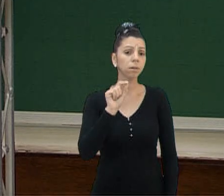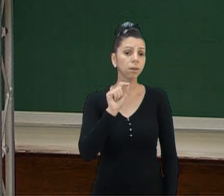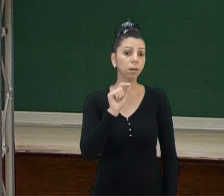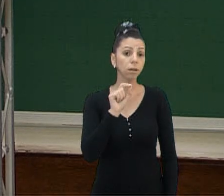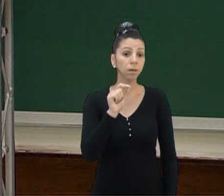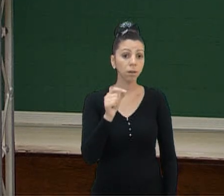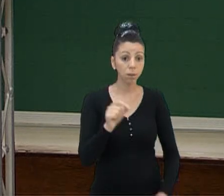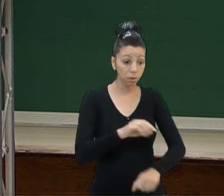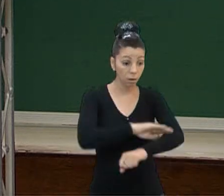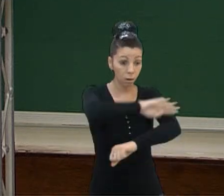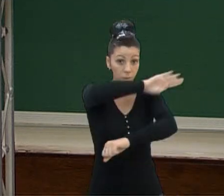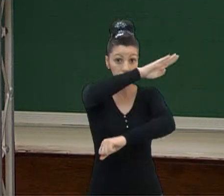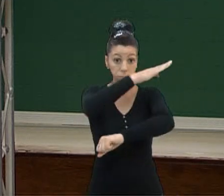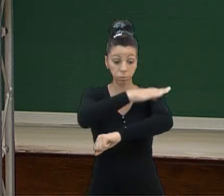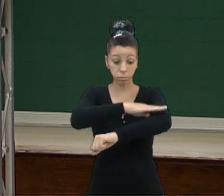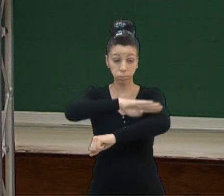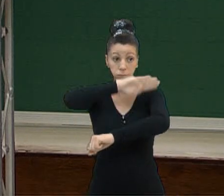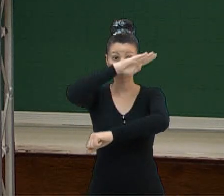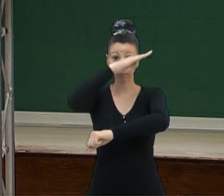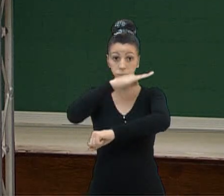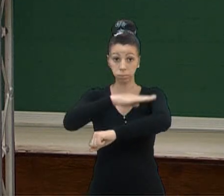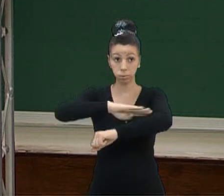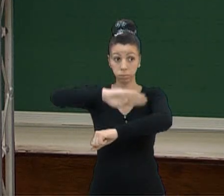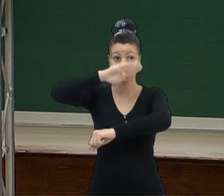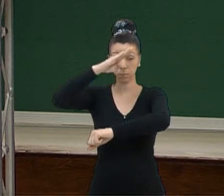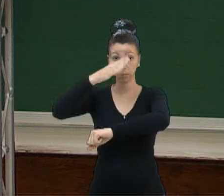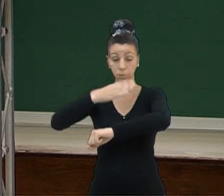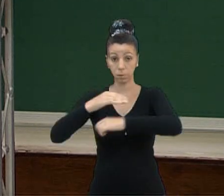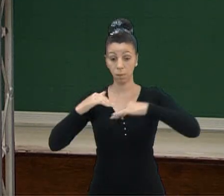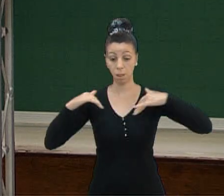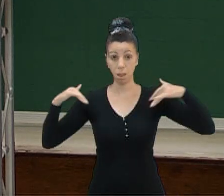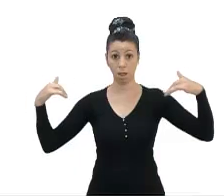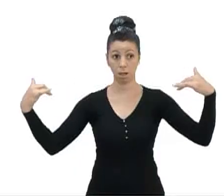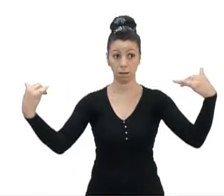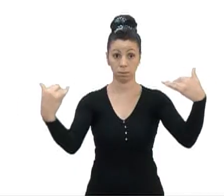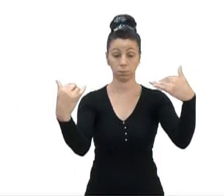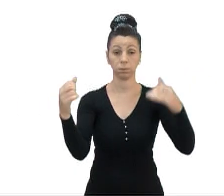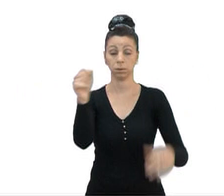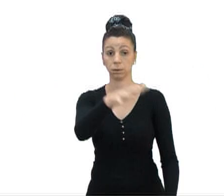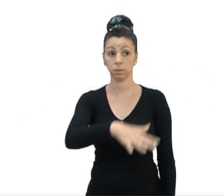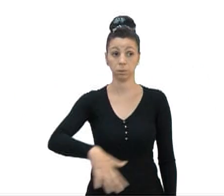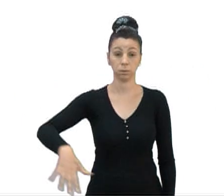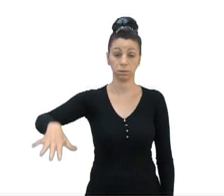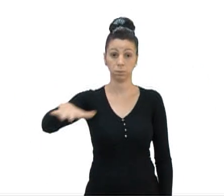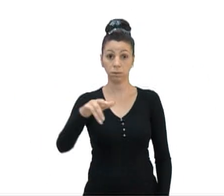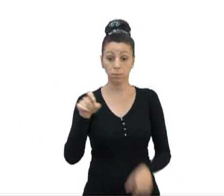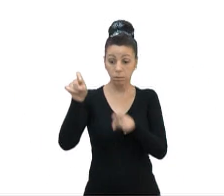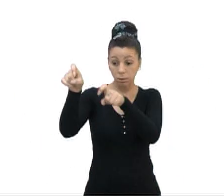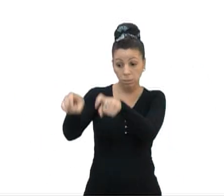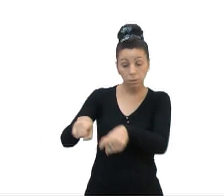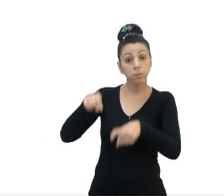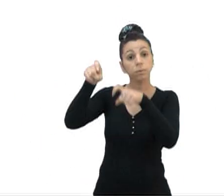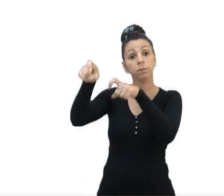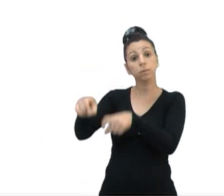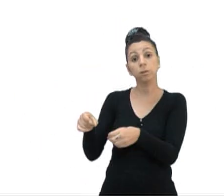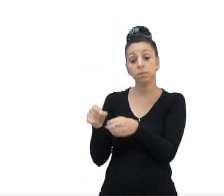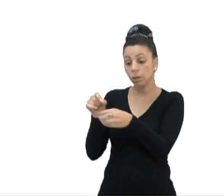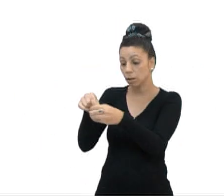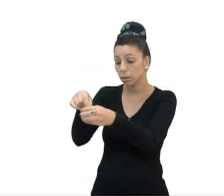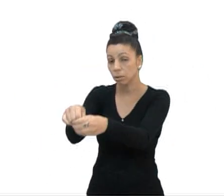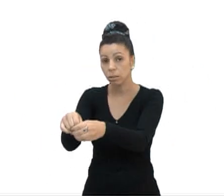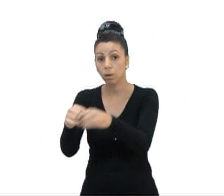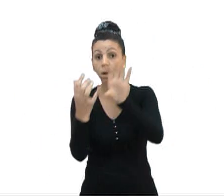principal. São as planícies que nós vamos ter ali. Aí, áreas de cultivo agrícola, de